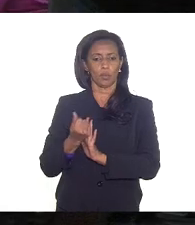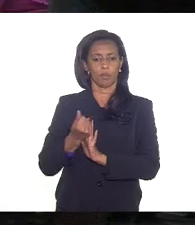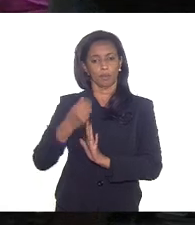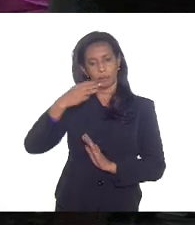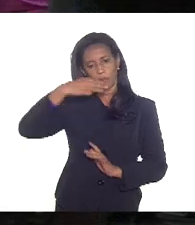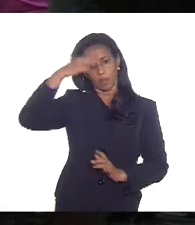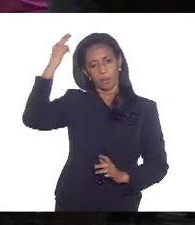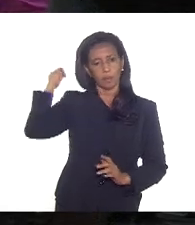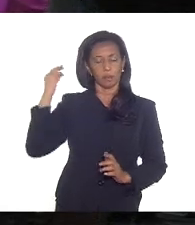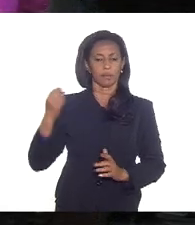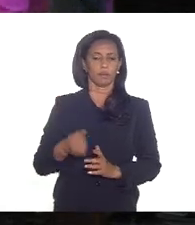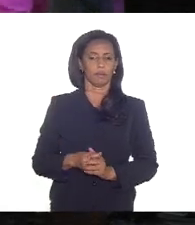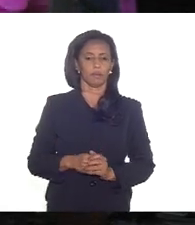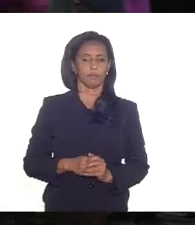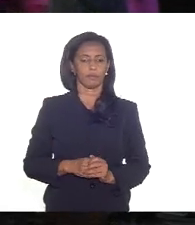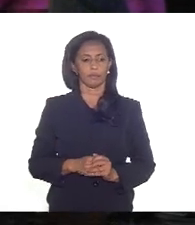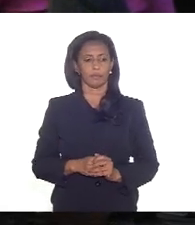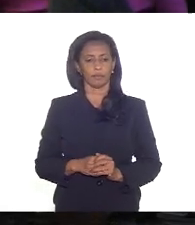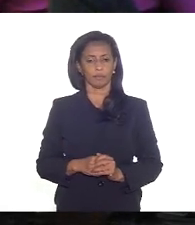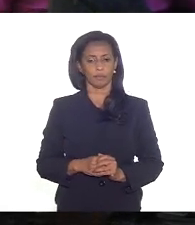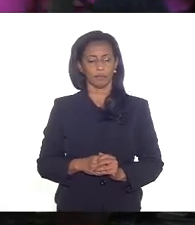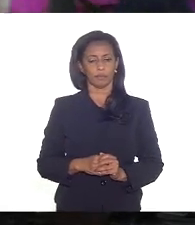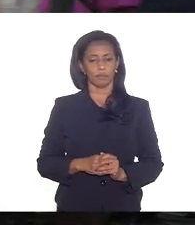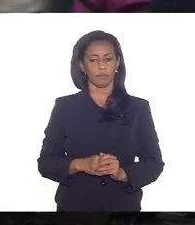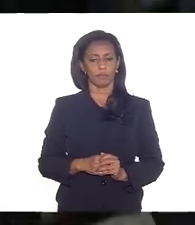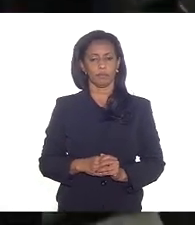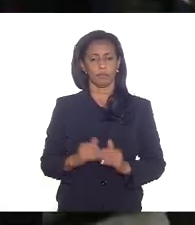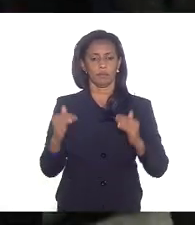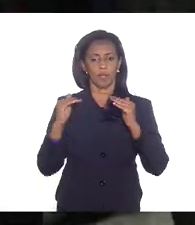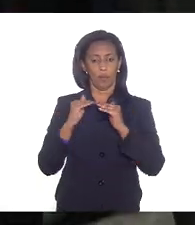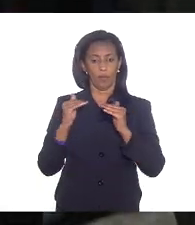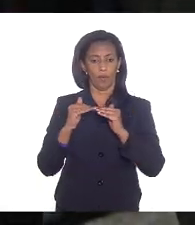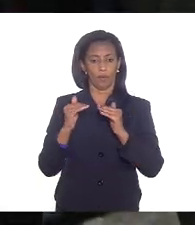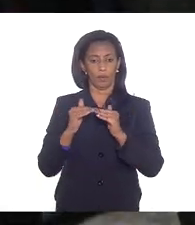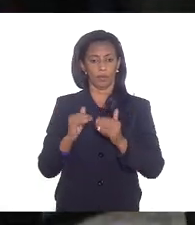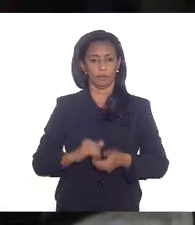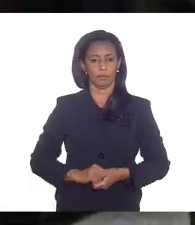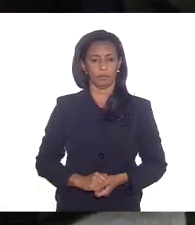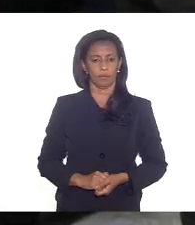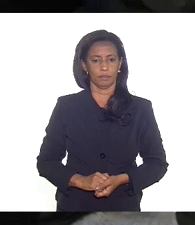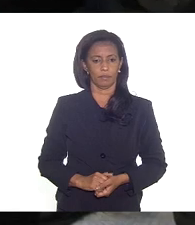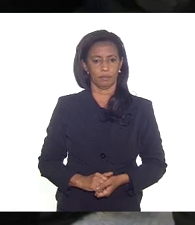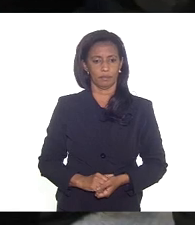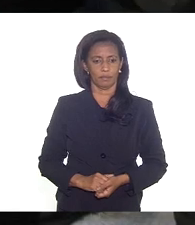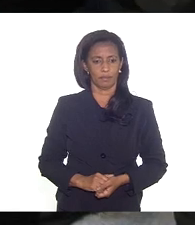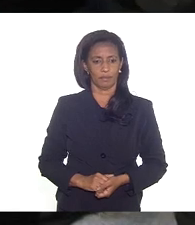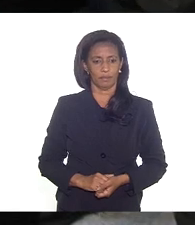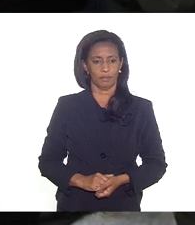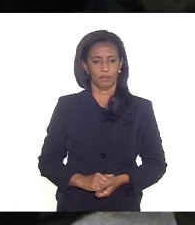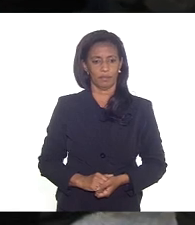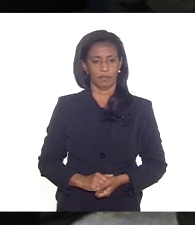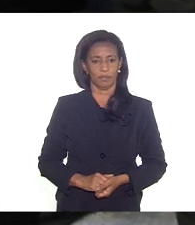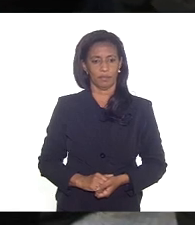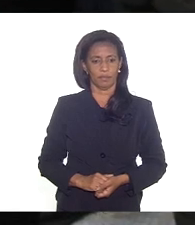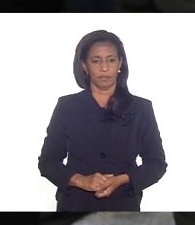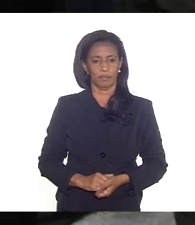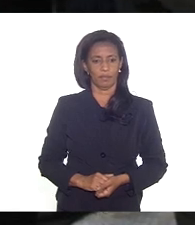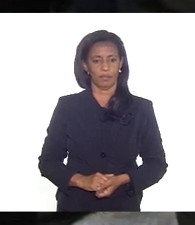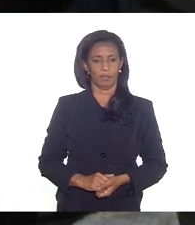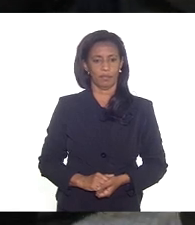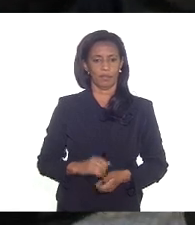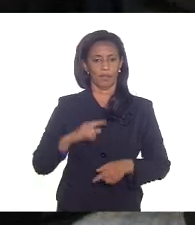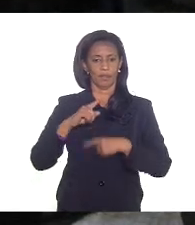mas Pacheco a é favorável presente todos os pareceres